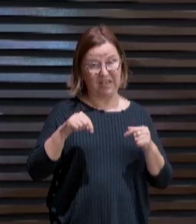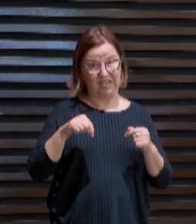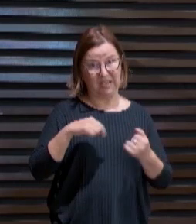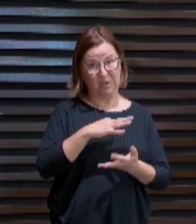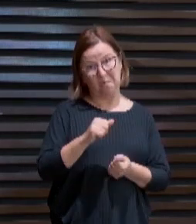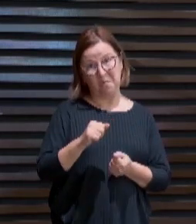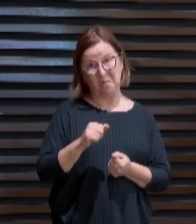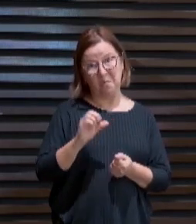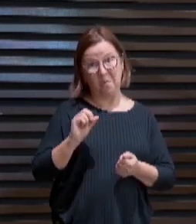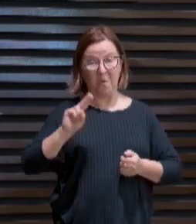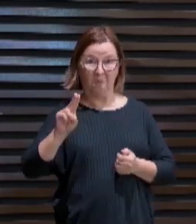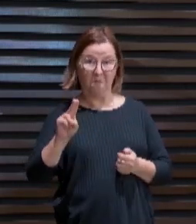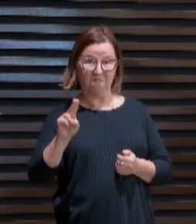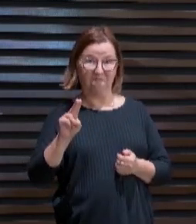mundo?